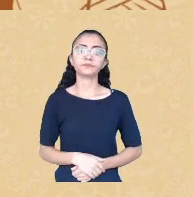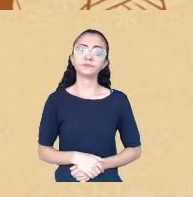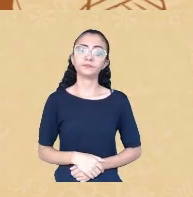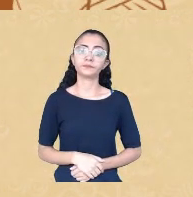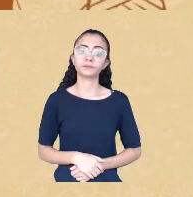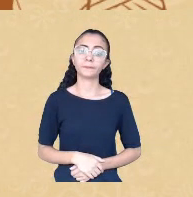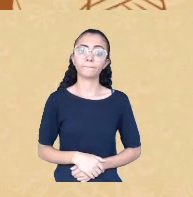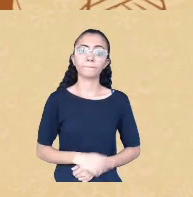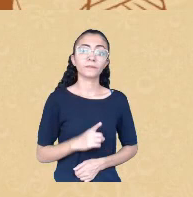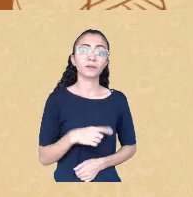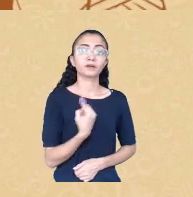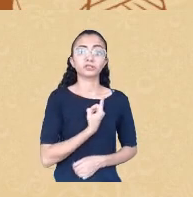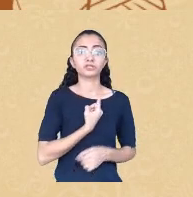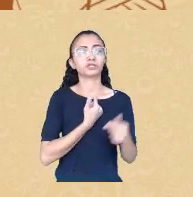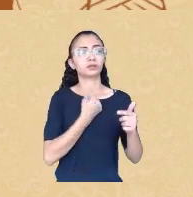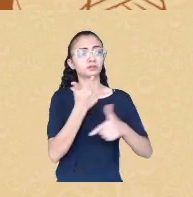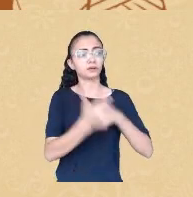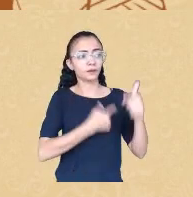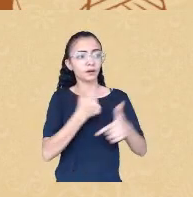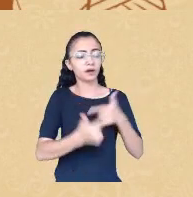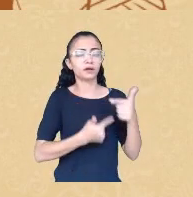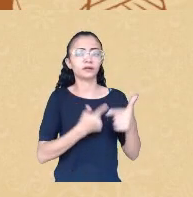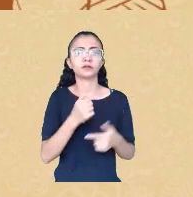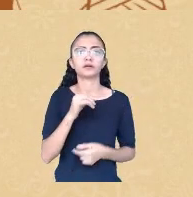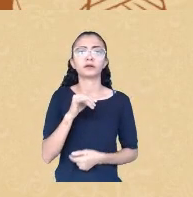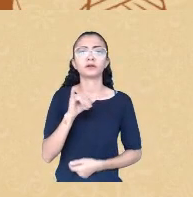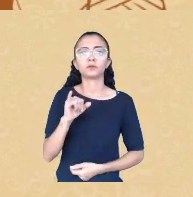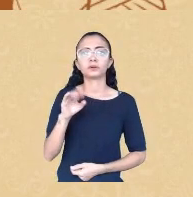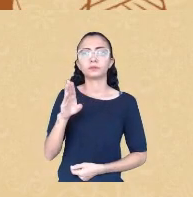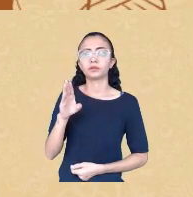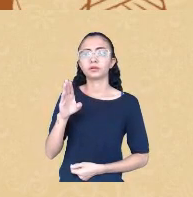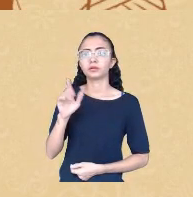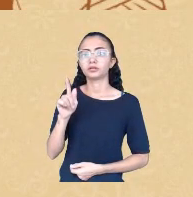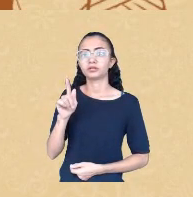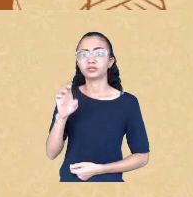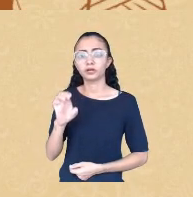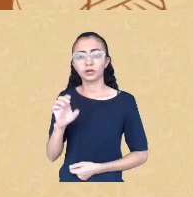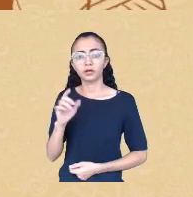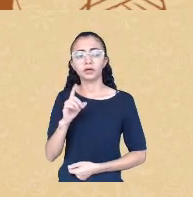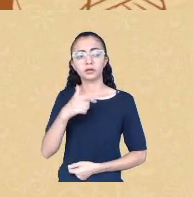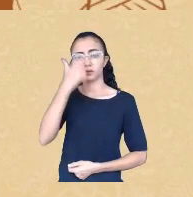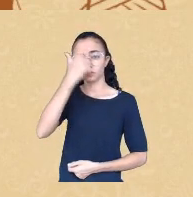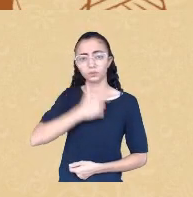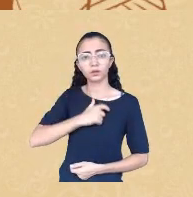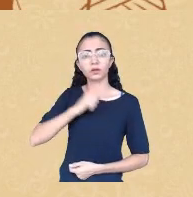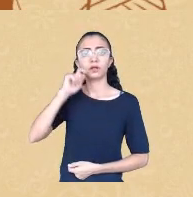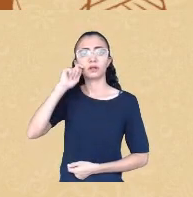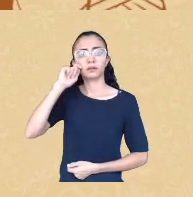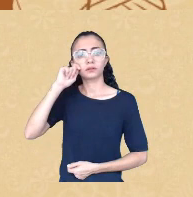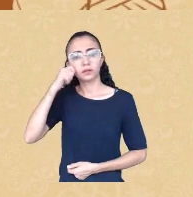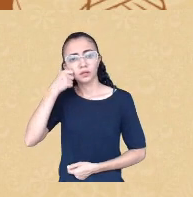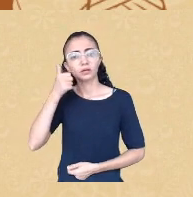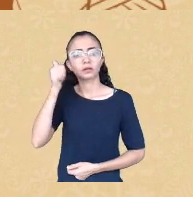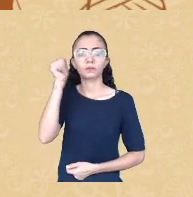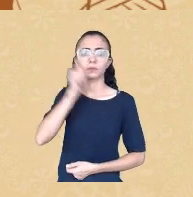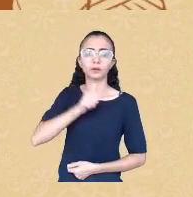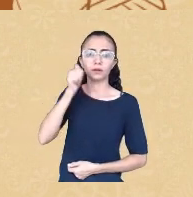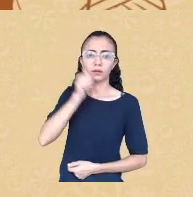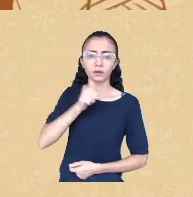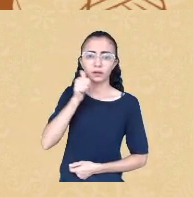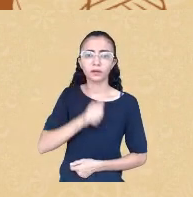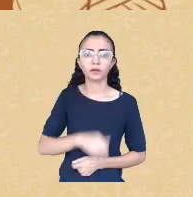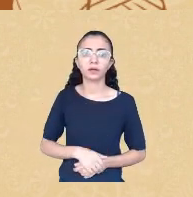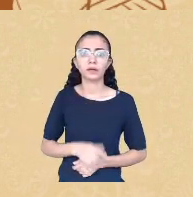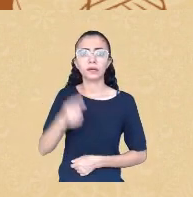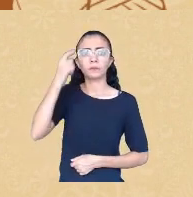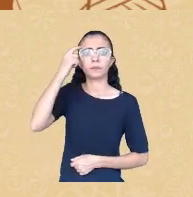IBGE, do PNAD, né? Por ser negra, por ser pessoa negra, por ser mulher negra, você recebe menos do que os brancos. Brancos são